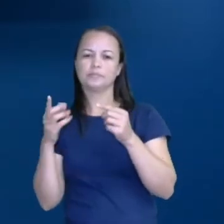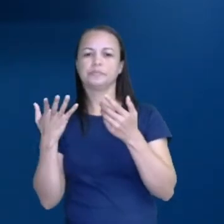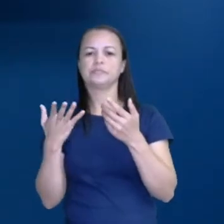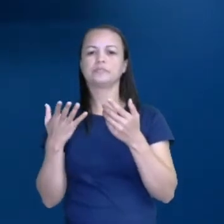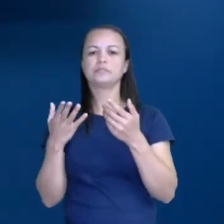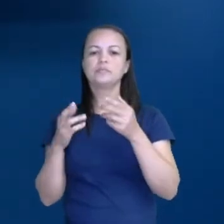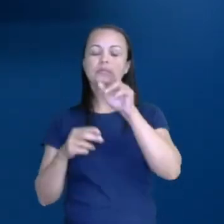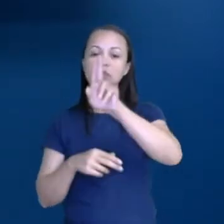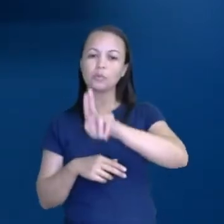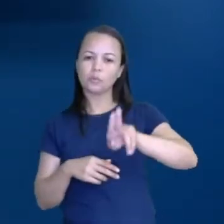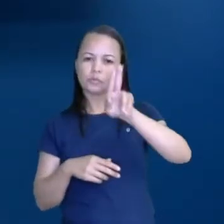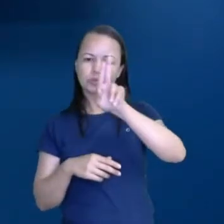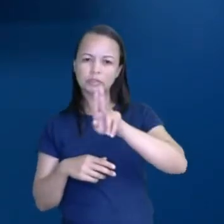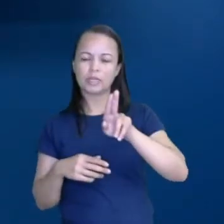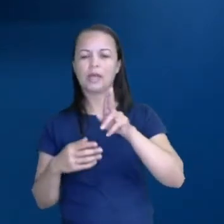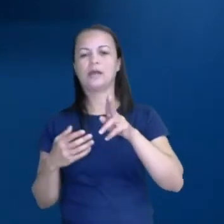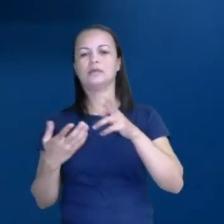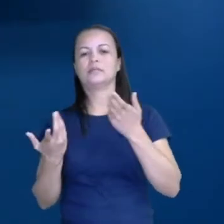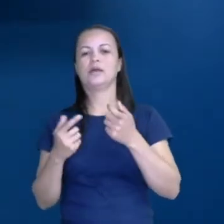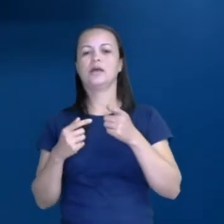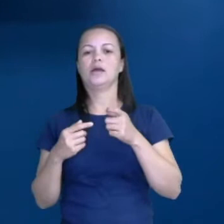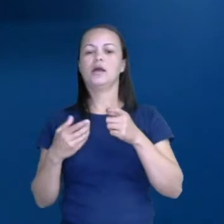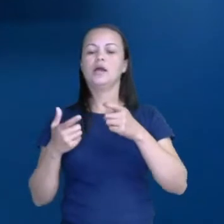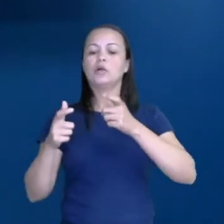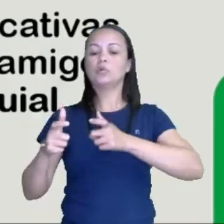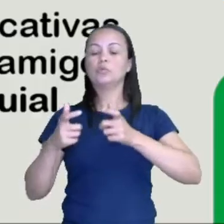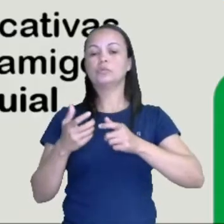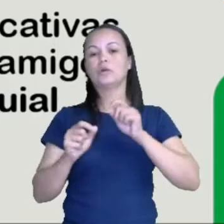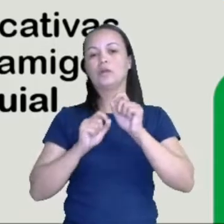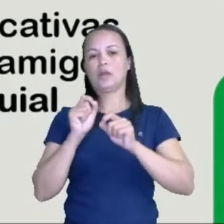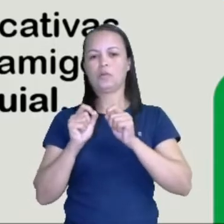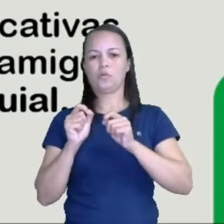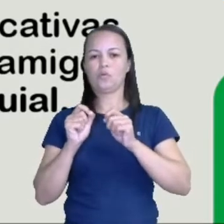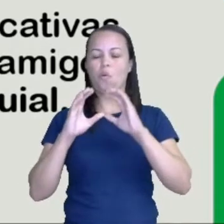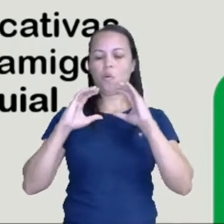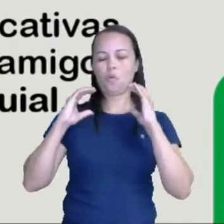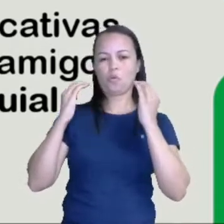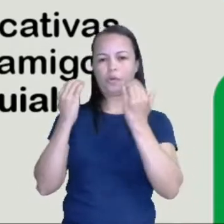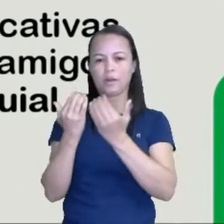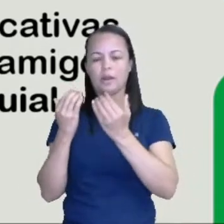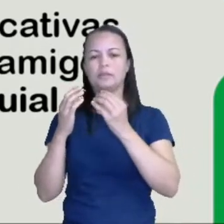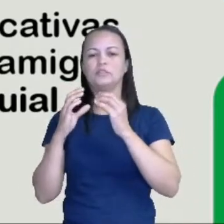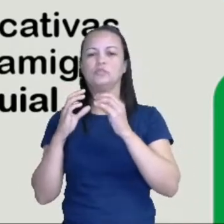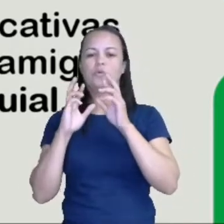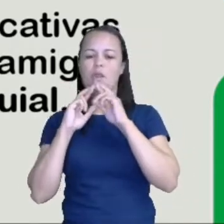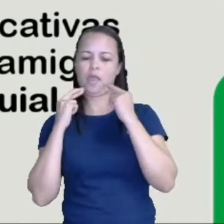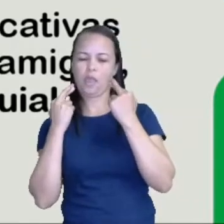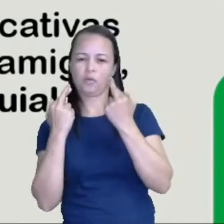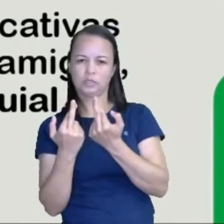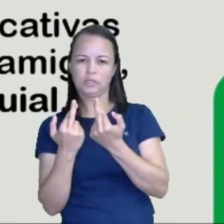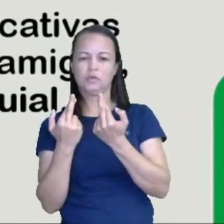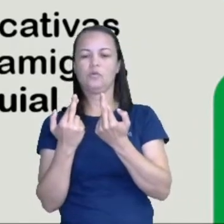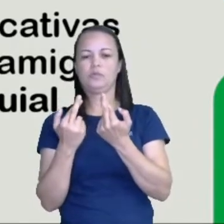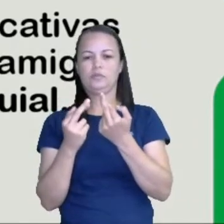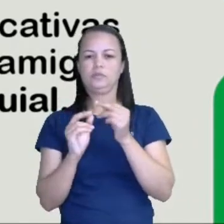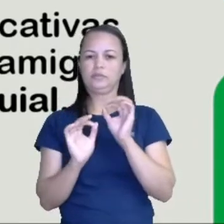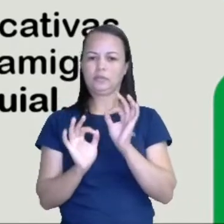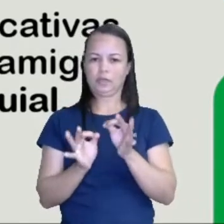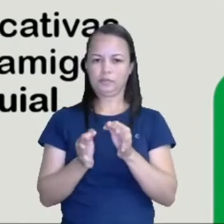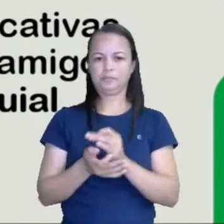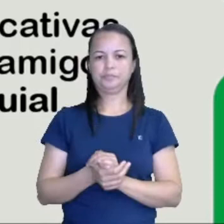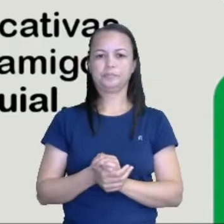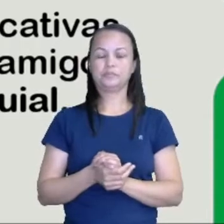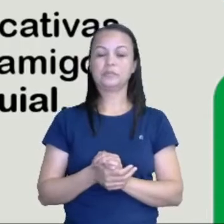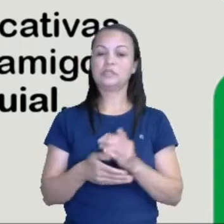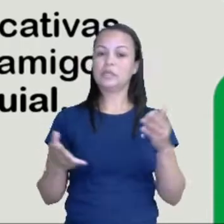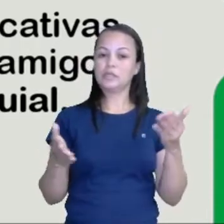como usada em situações como congressos, reuniões, certo? E